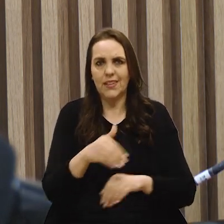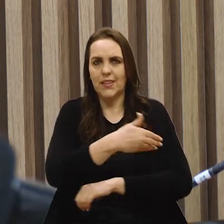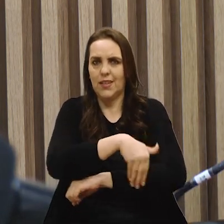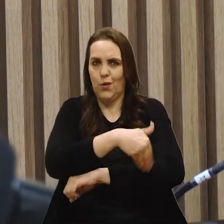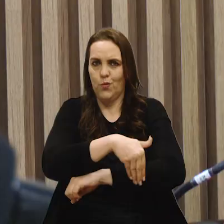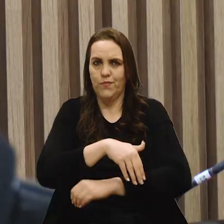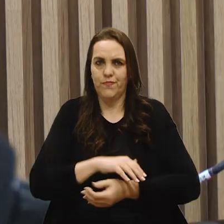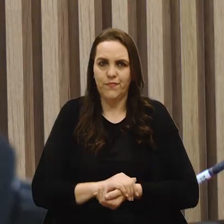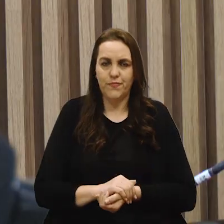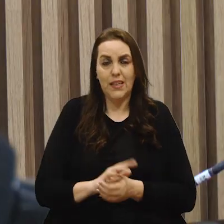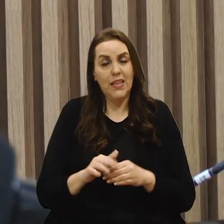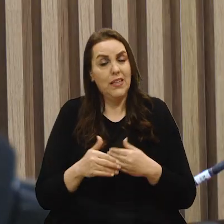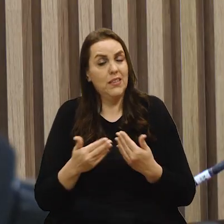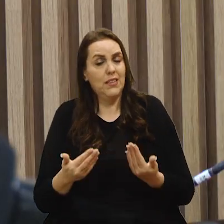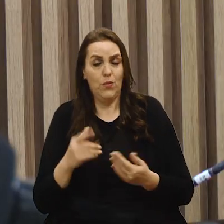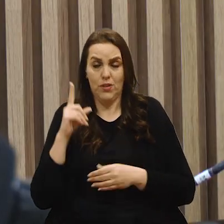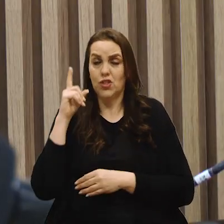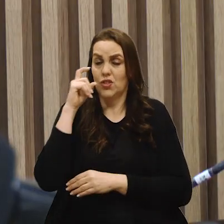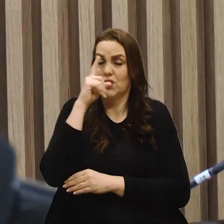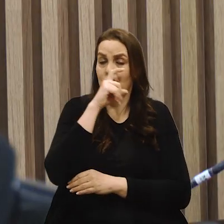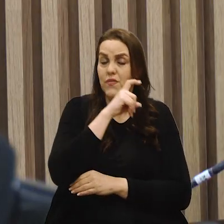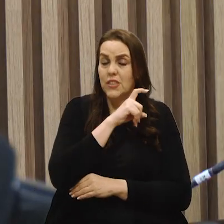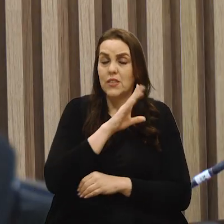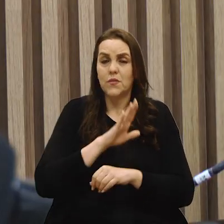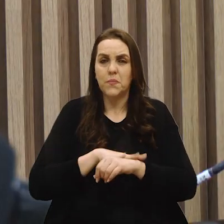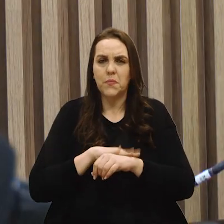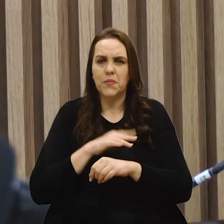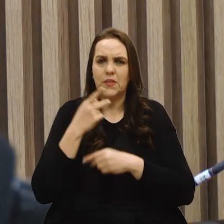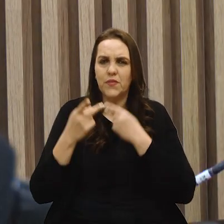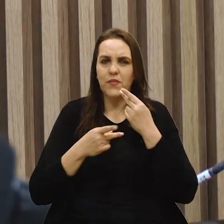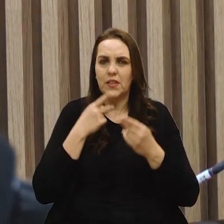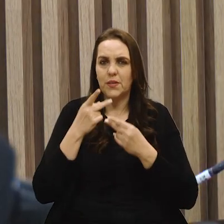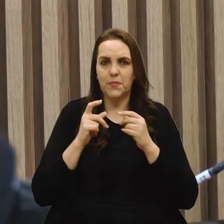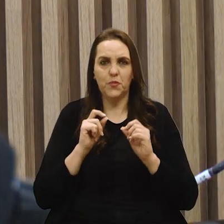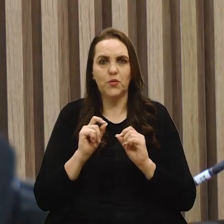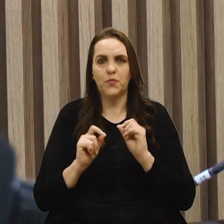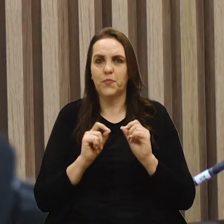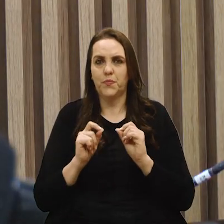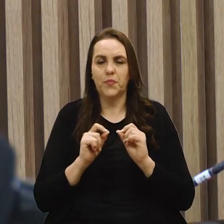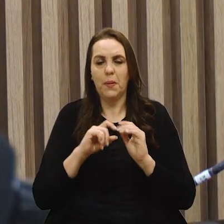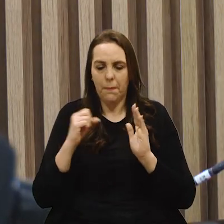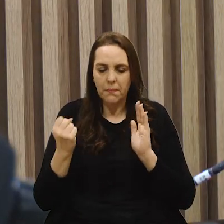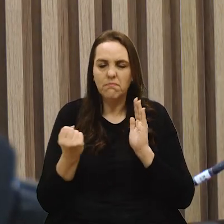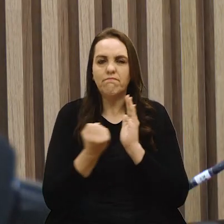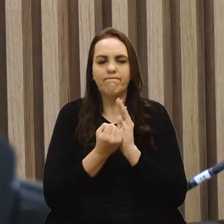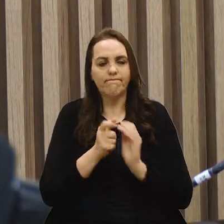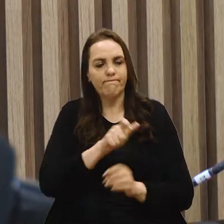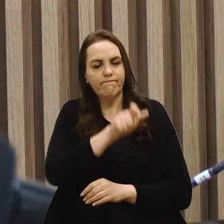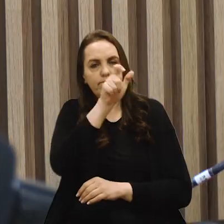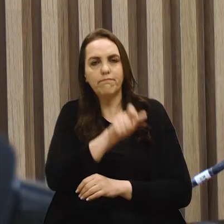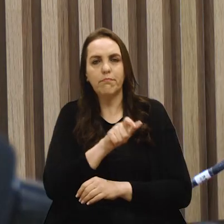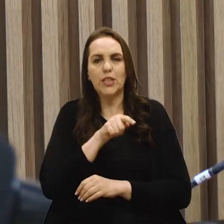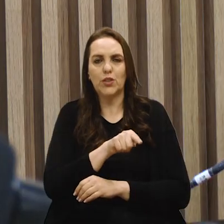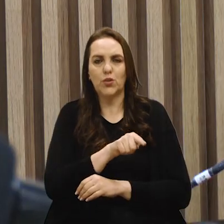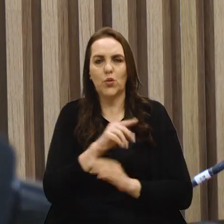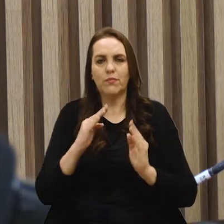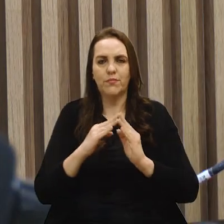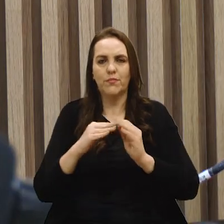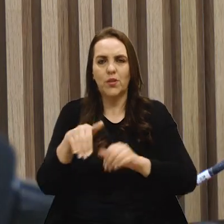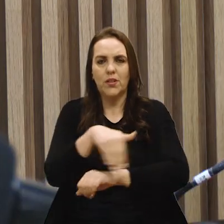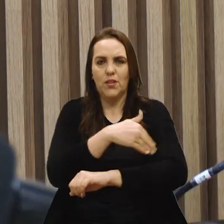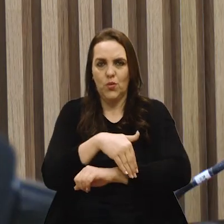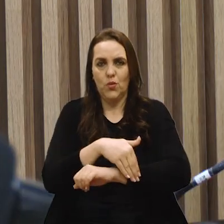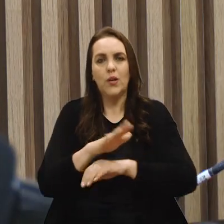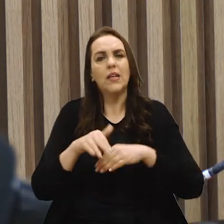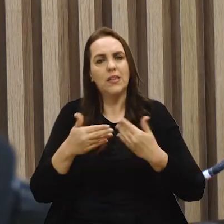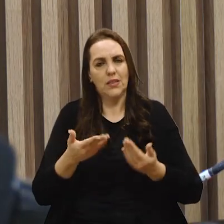às ruas. Então, é bem difícil quando a gente fala de rotular a pessoa em situação de